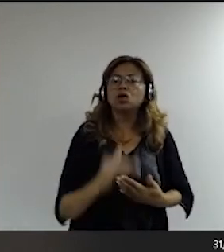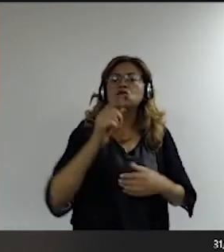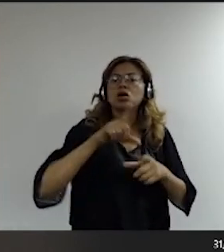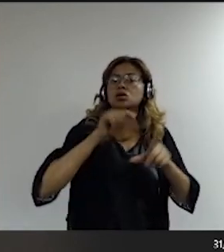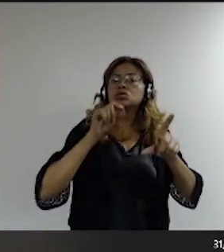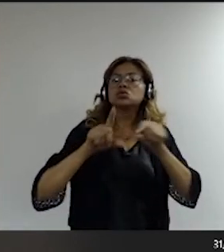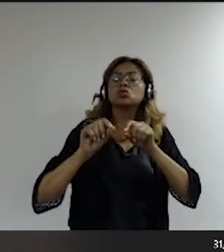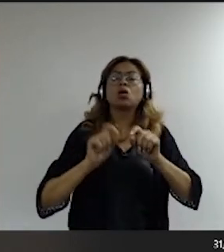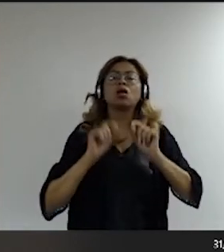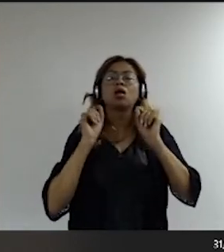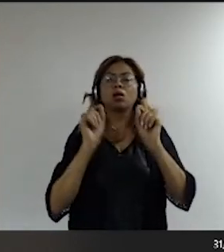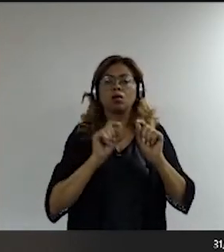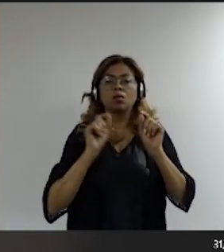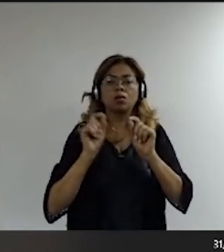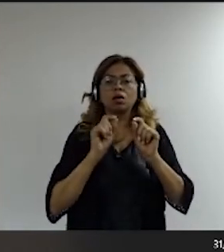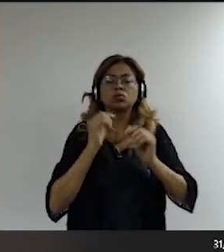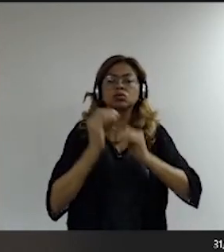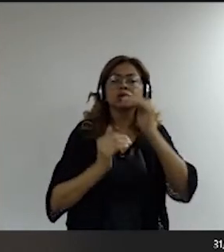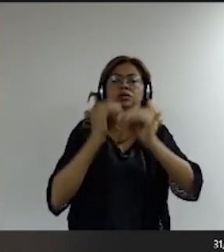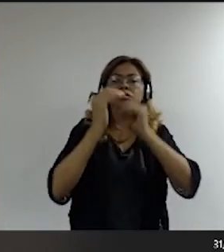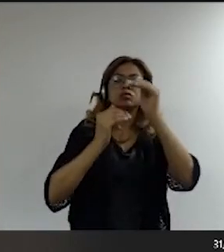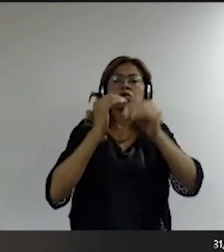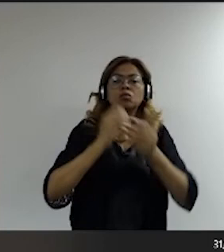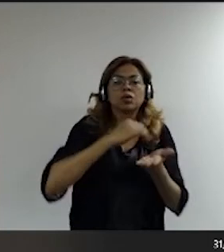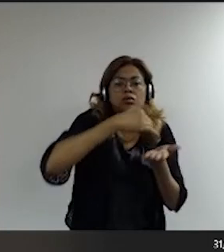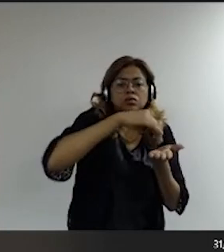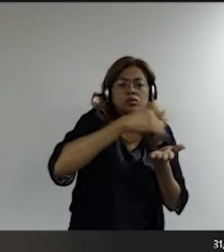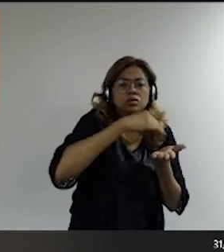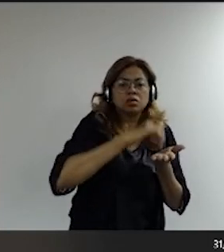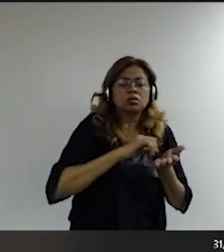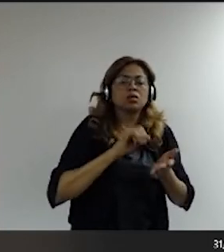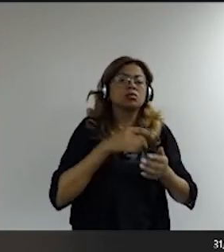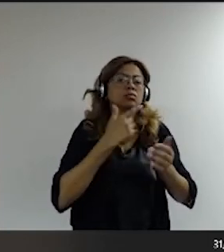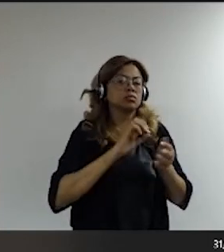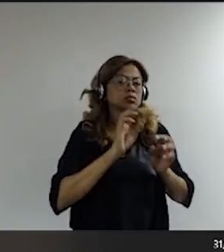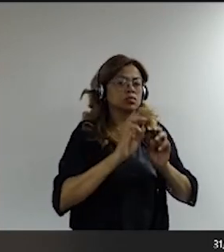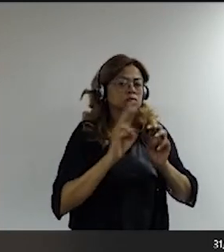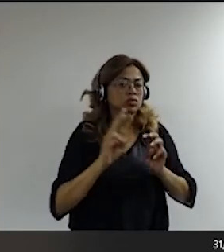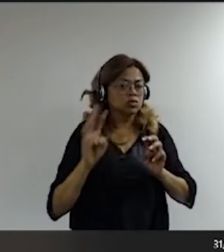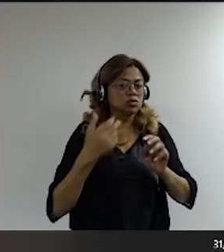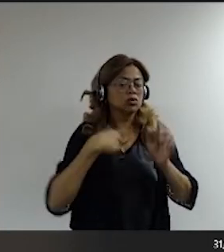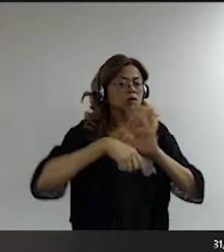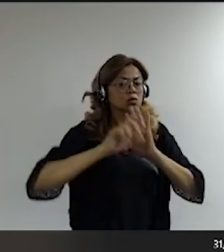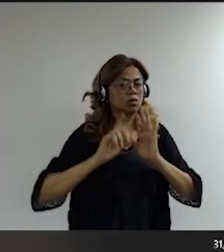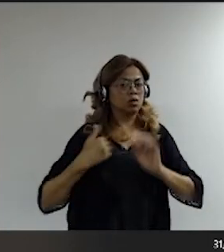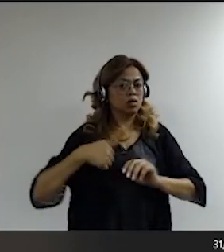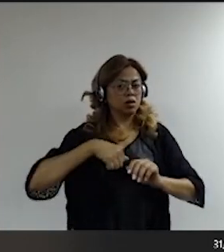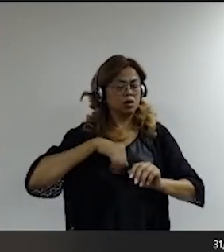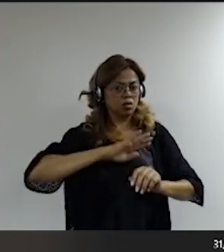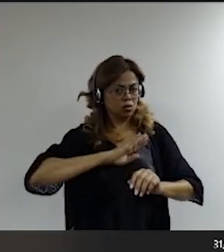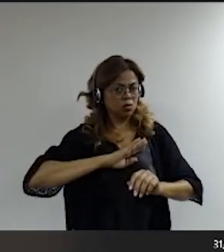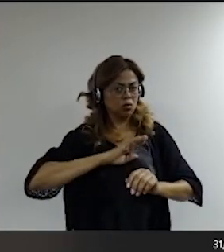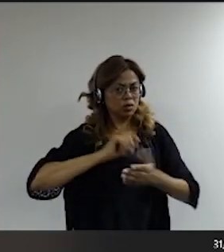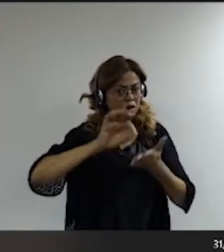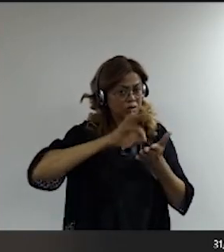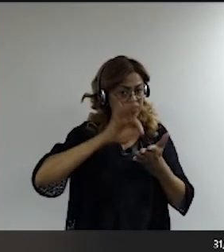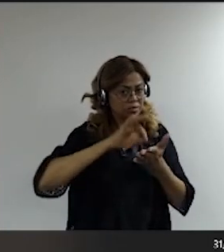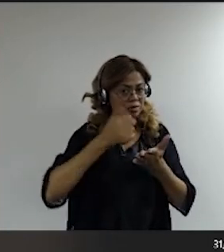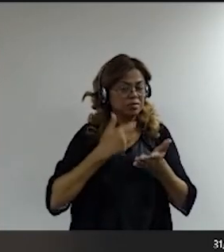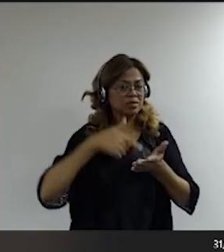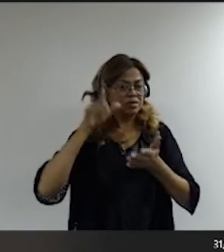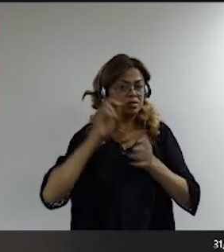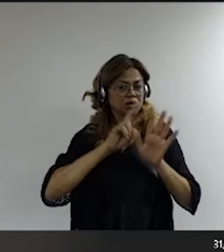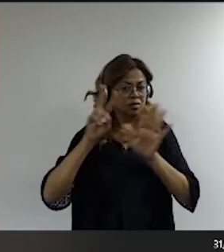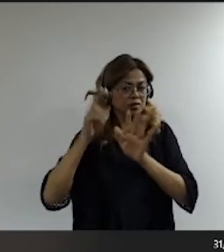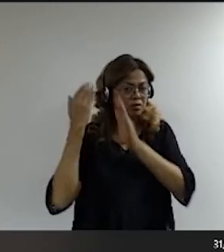escolher, por exemplo, o desenvolvimento do escritório digital que nós assinamos semana passada com o CNJ.